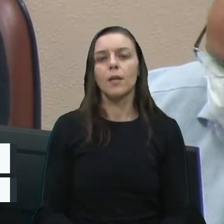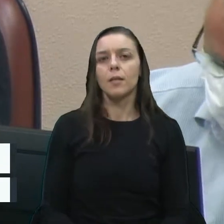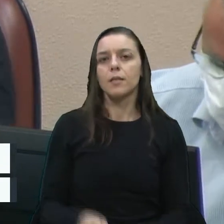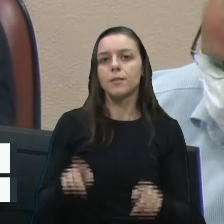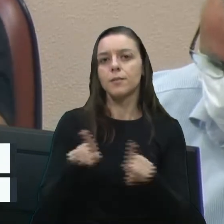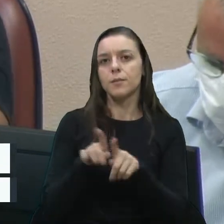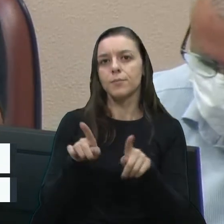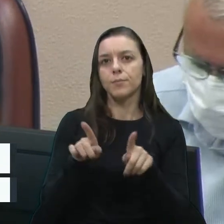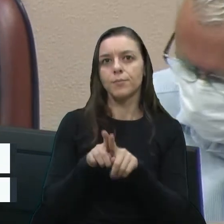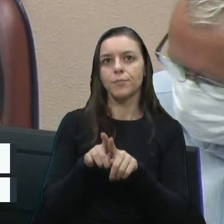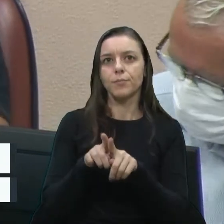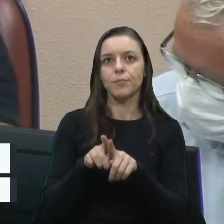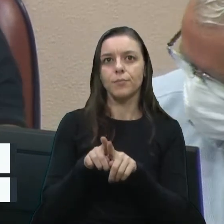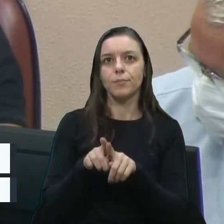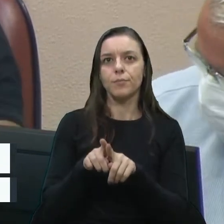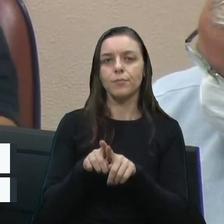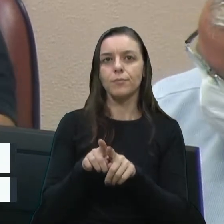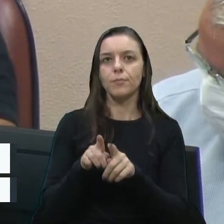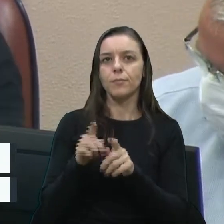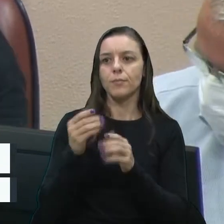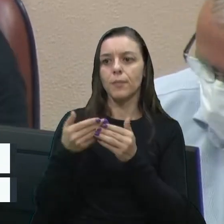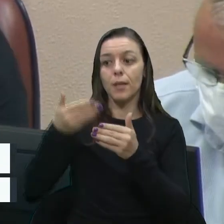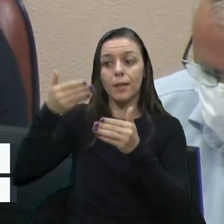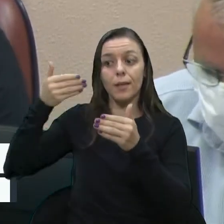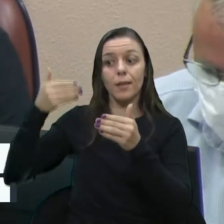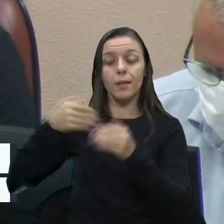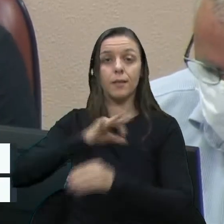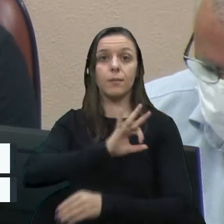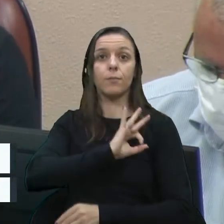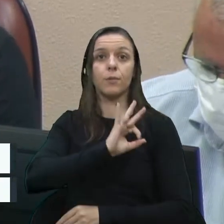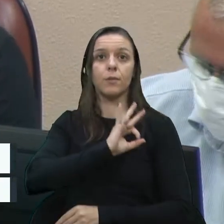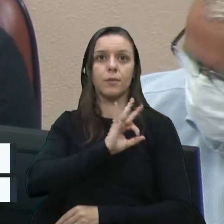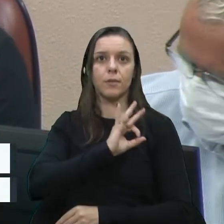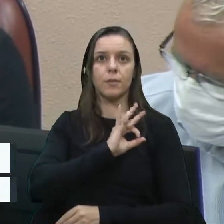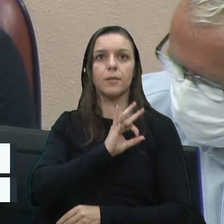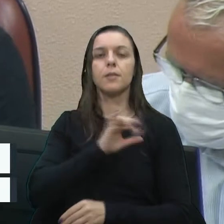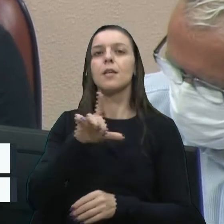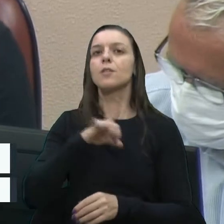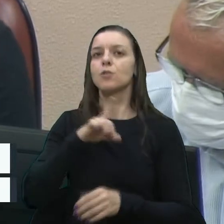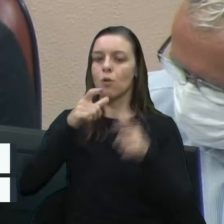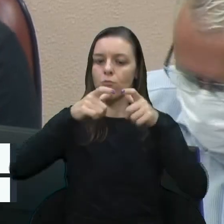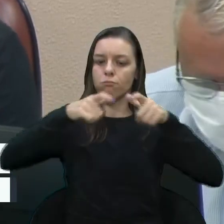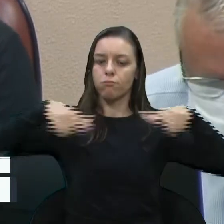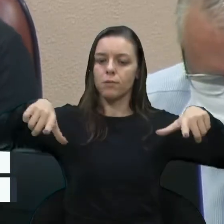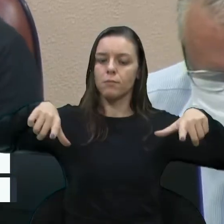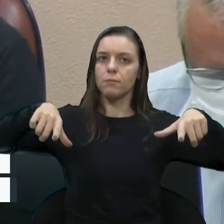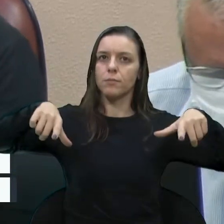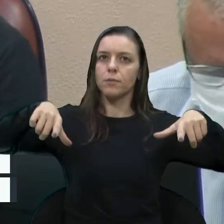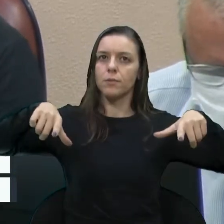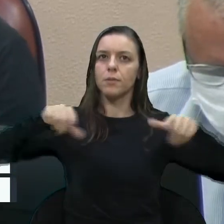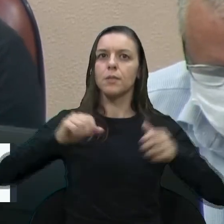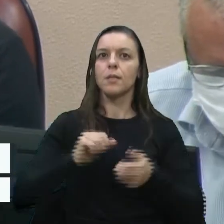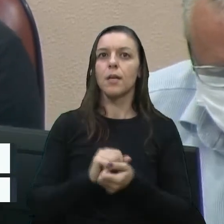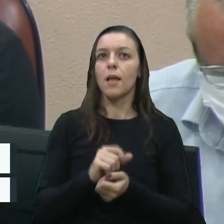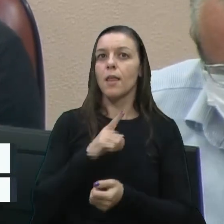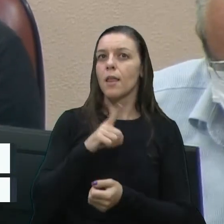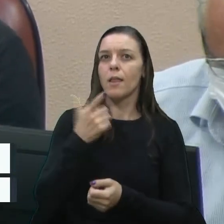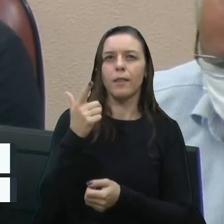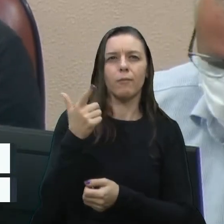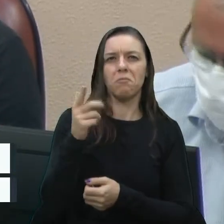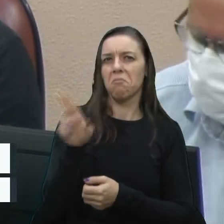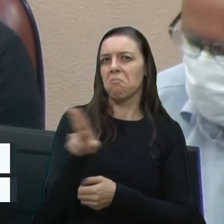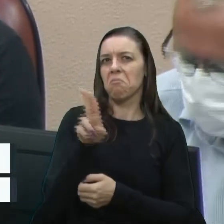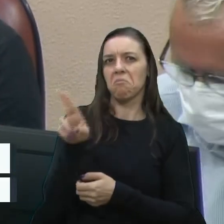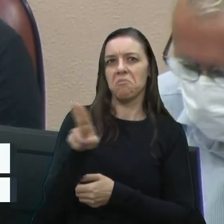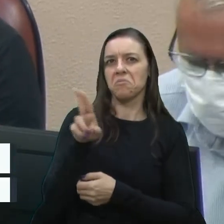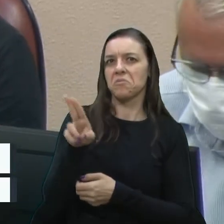destacou, aqui atrás da Polícia Rodoviária, na BR-116, tinha um campo de futebol, onde esse campo de futebol não está sendo mais